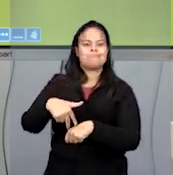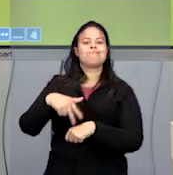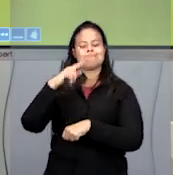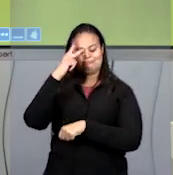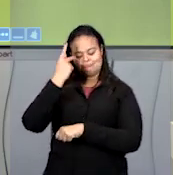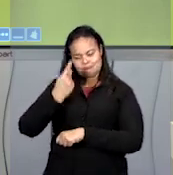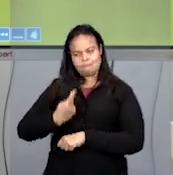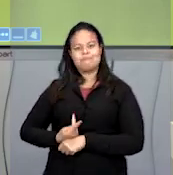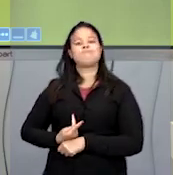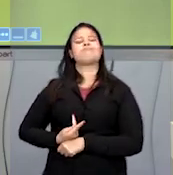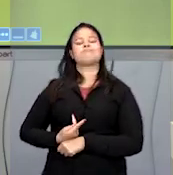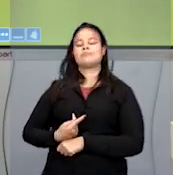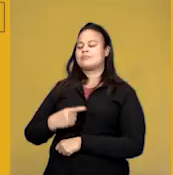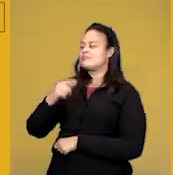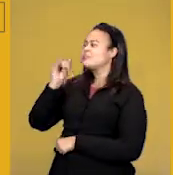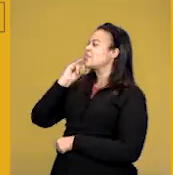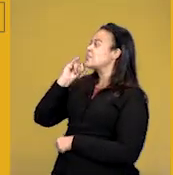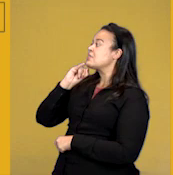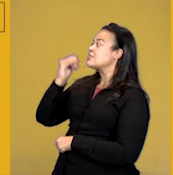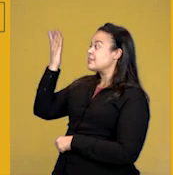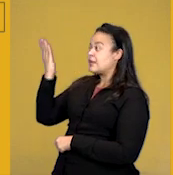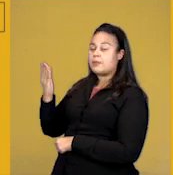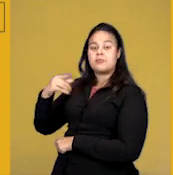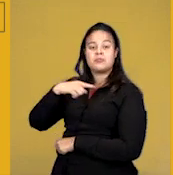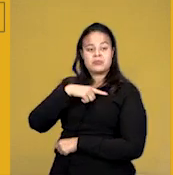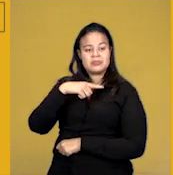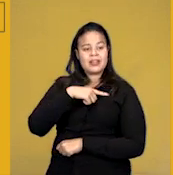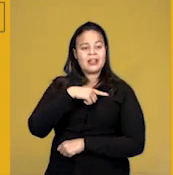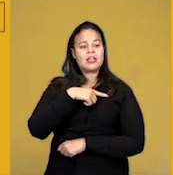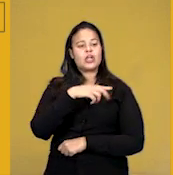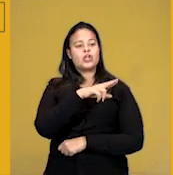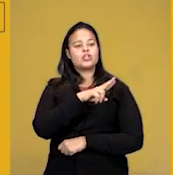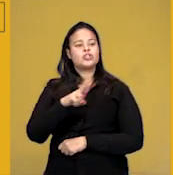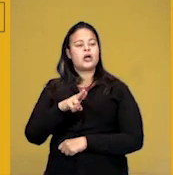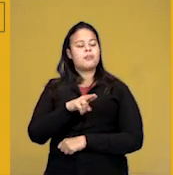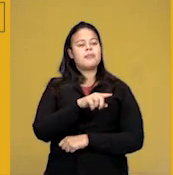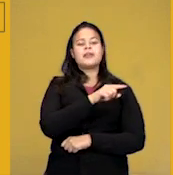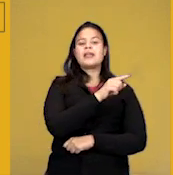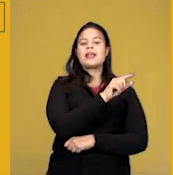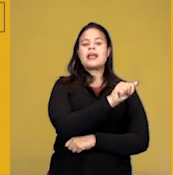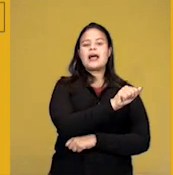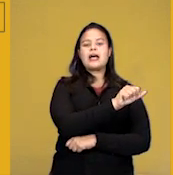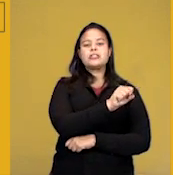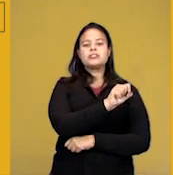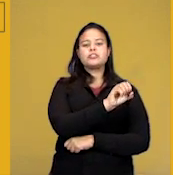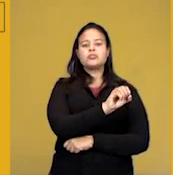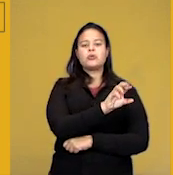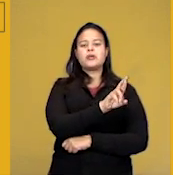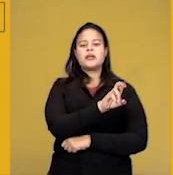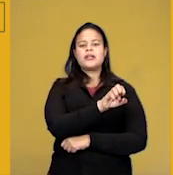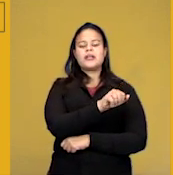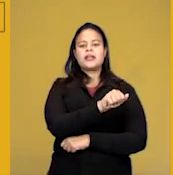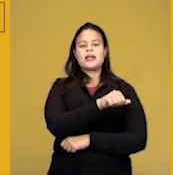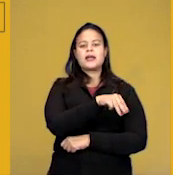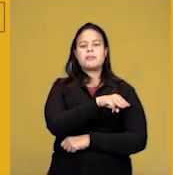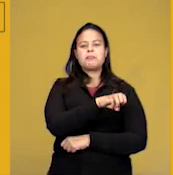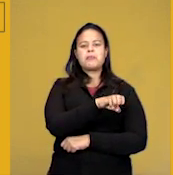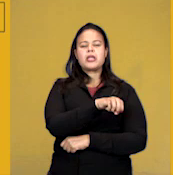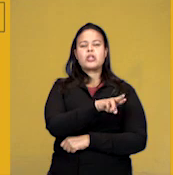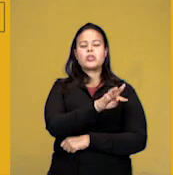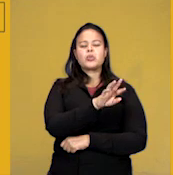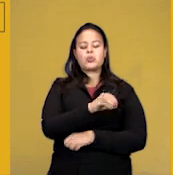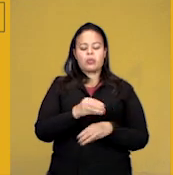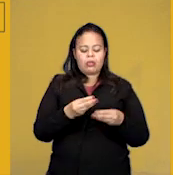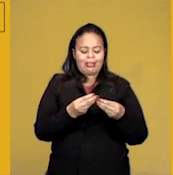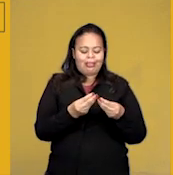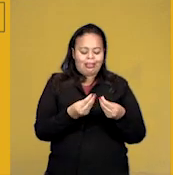de impactos na água. O assoreamento está muito relacionado à degradação do solo.